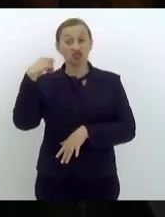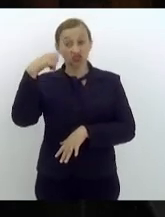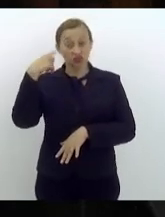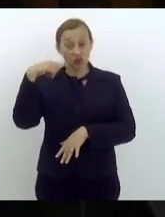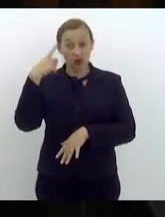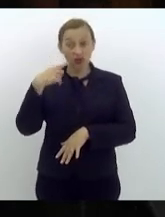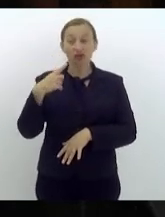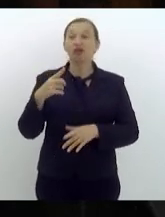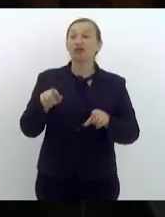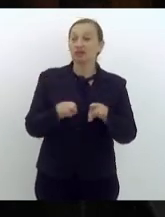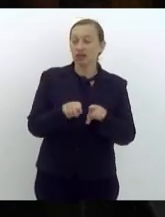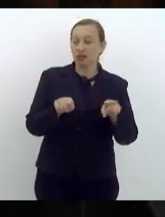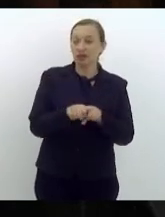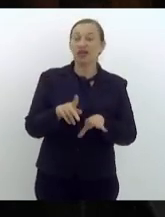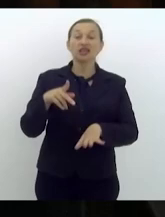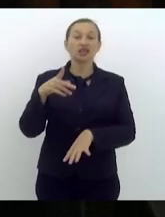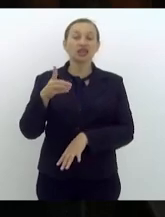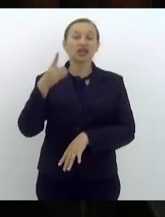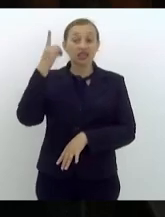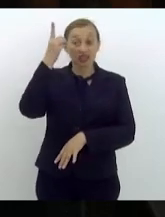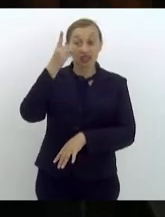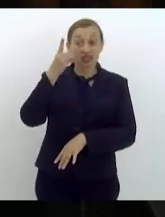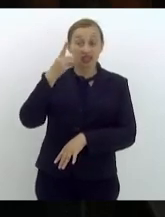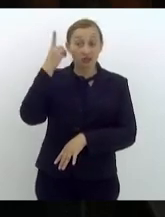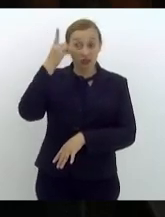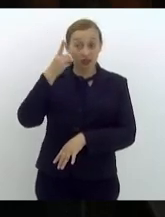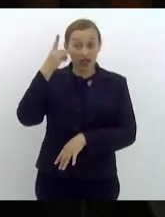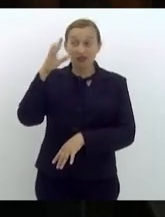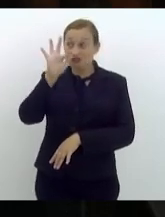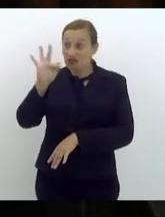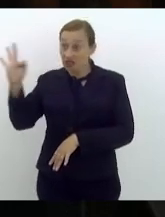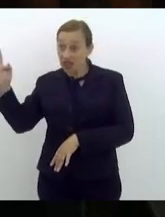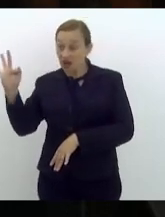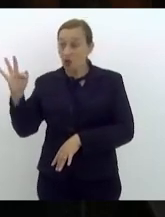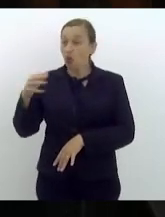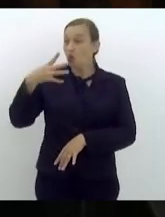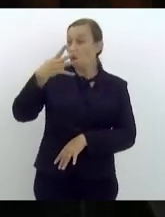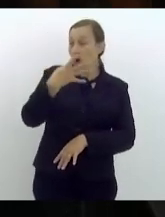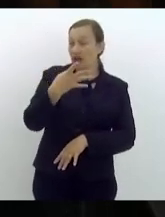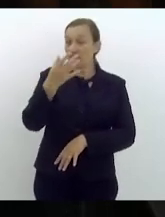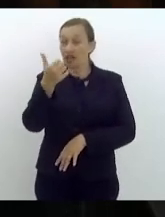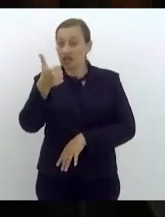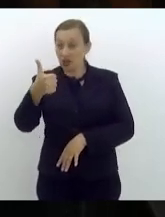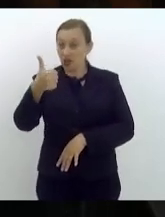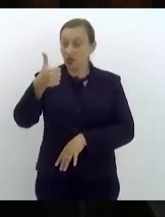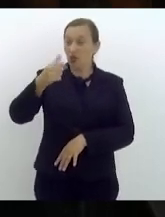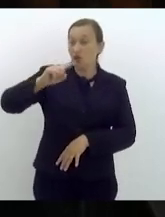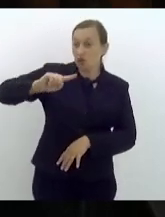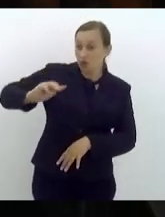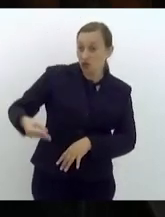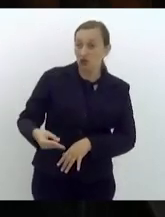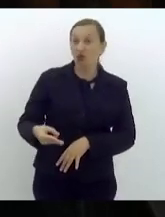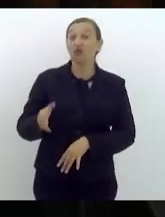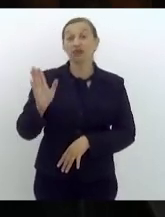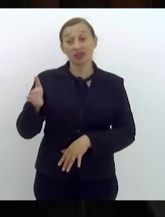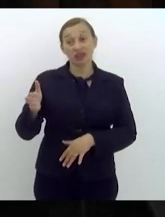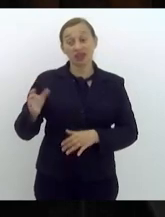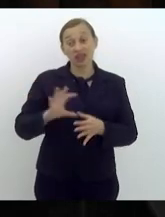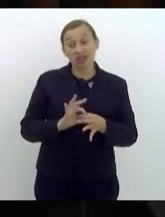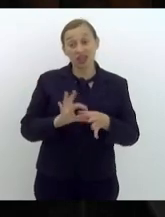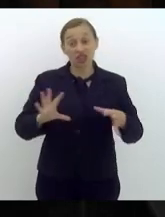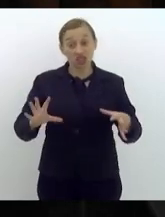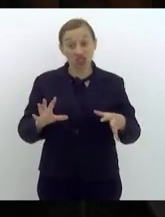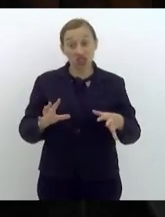candidato a deputado federal com 41 mil votos, né? Vai ter que renunciar o mandato para